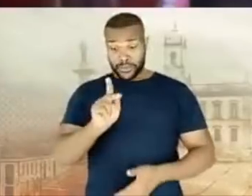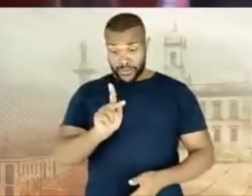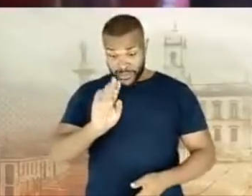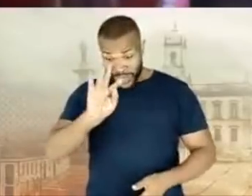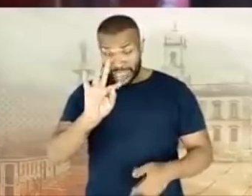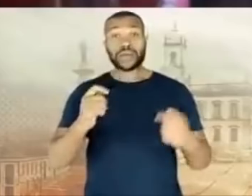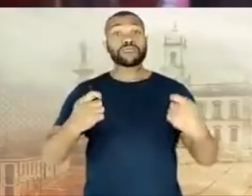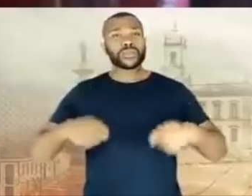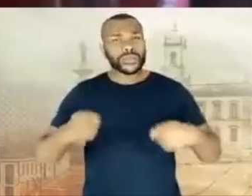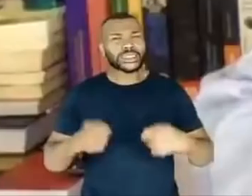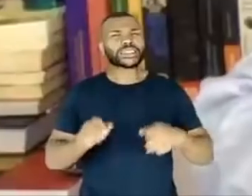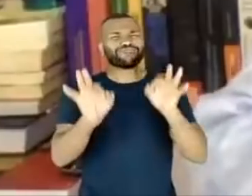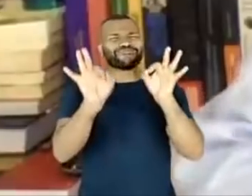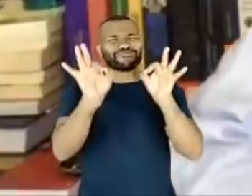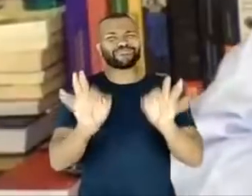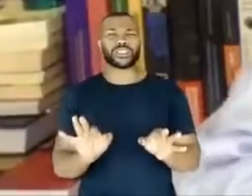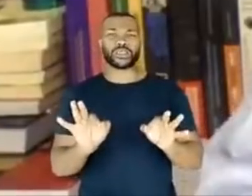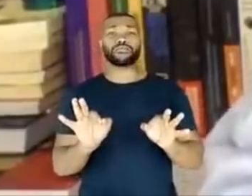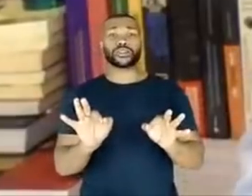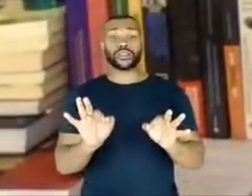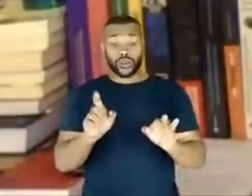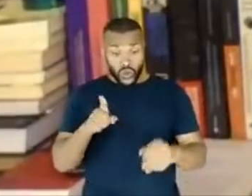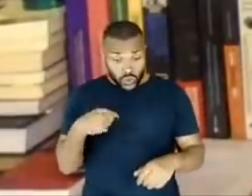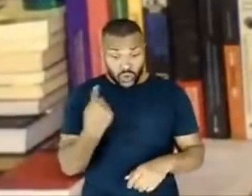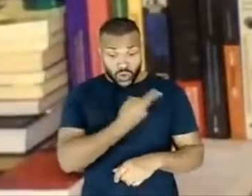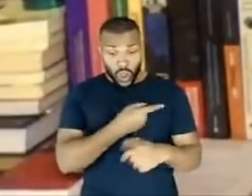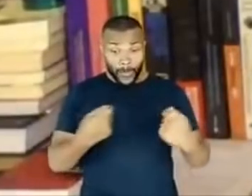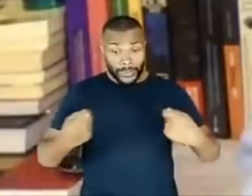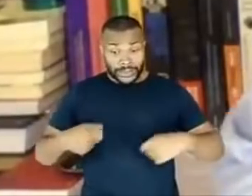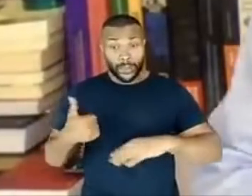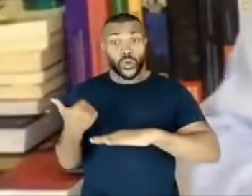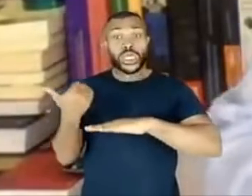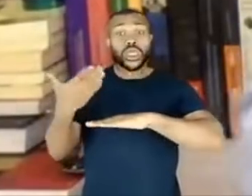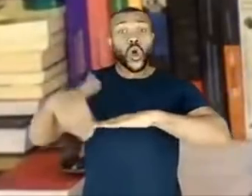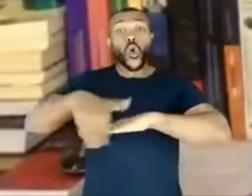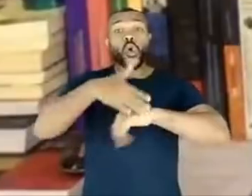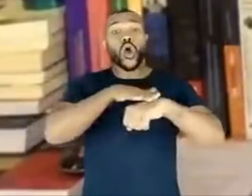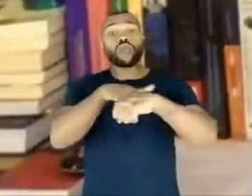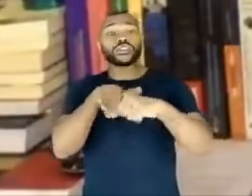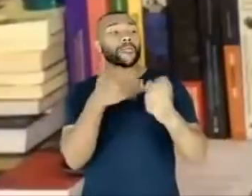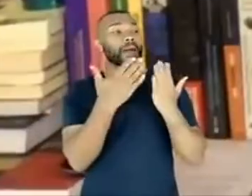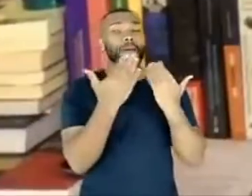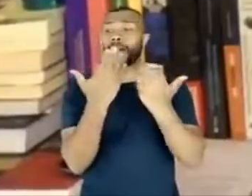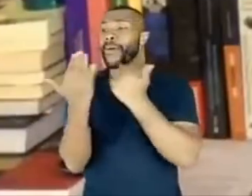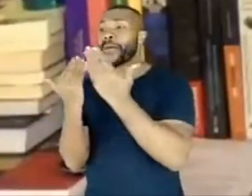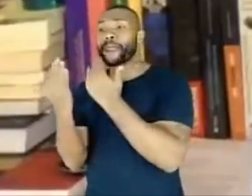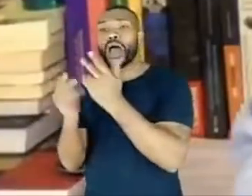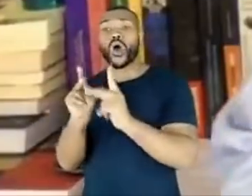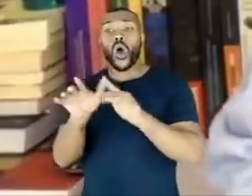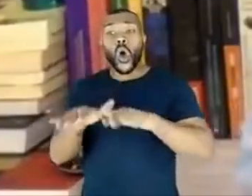certeza de que nós precisamos ir para a rua conversar com esse povo, porque eu acho que o povo precisa se